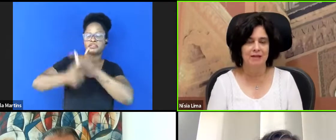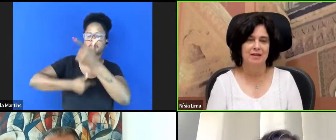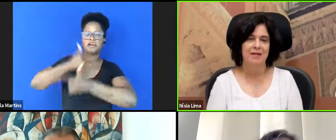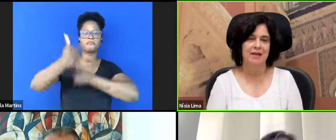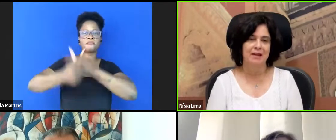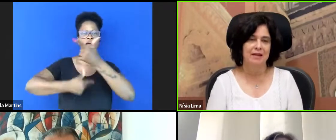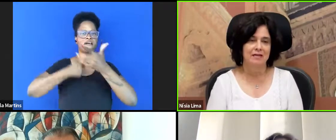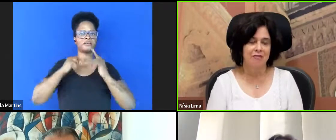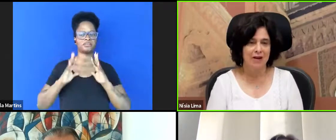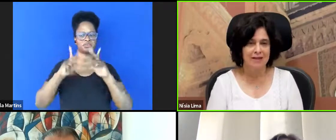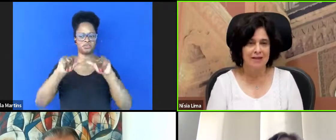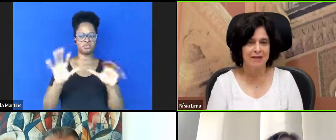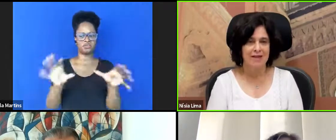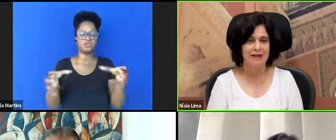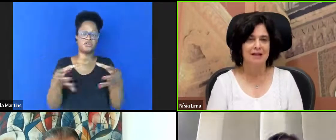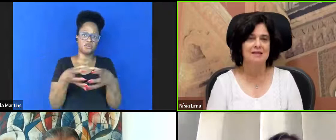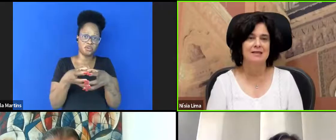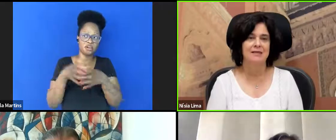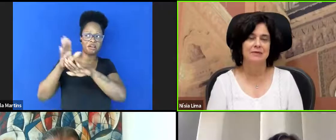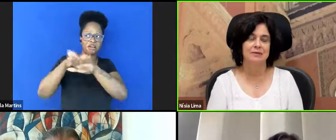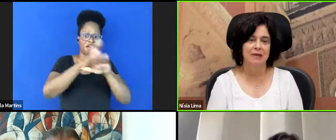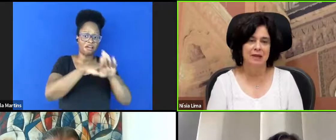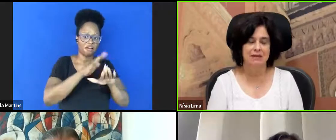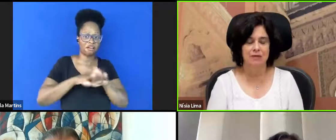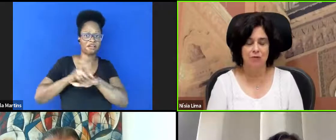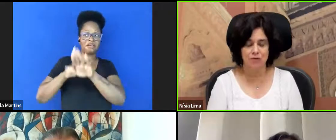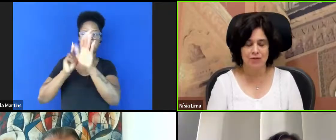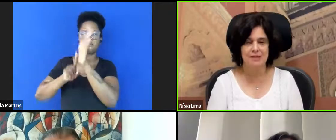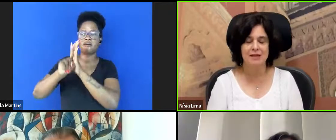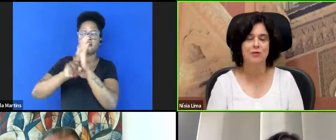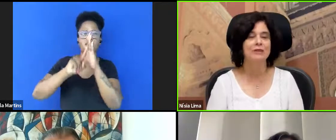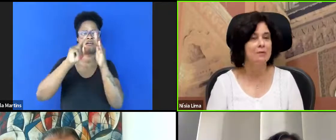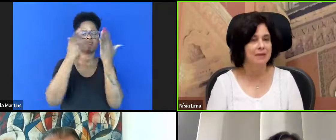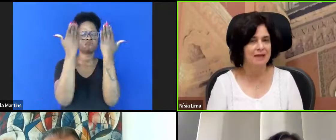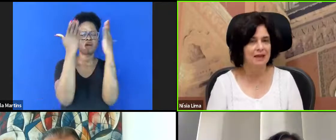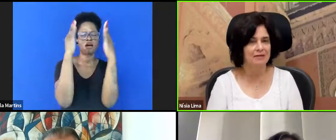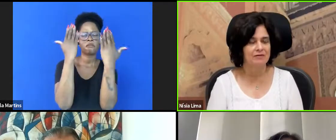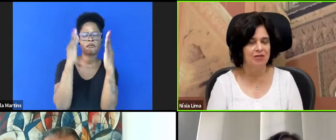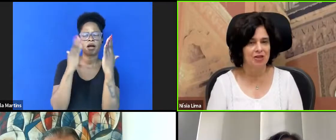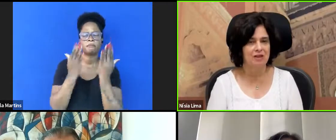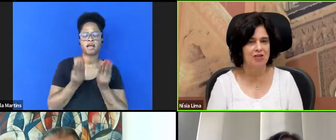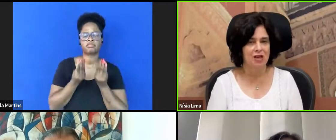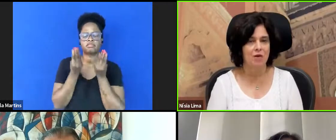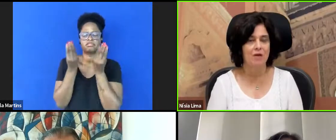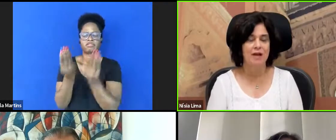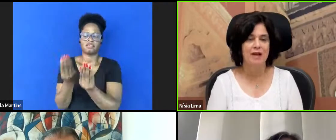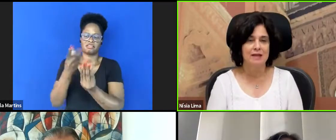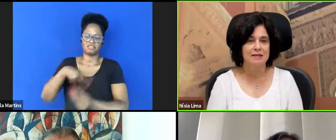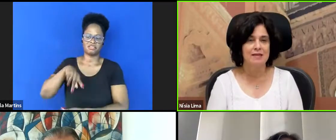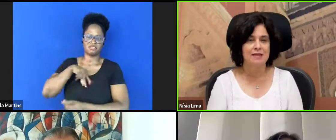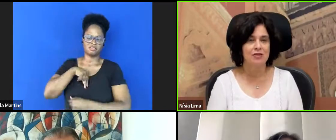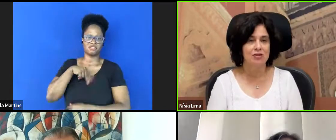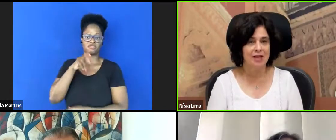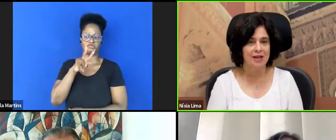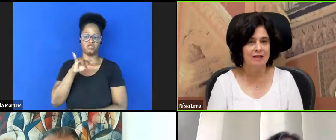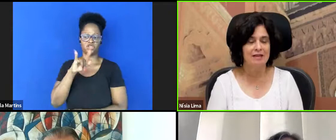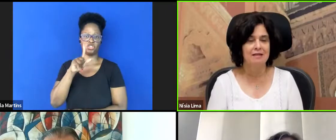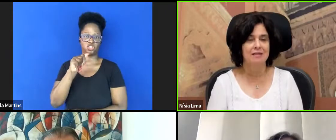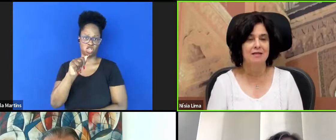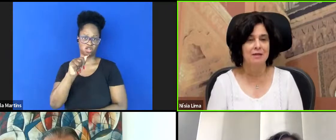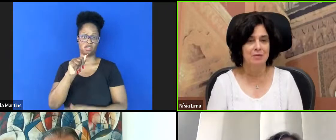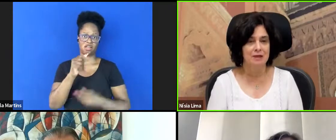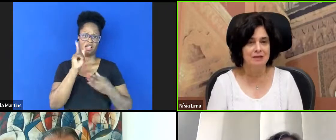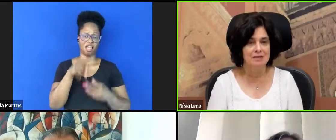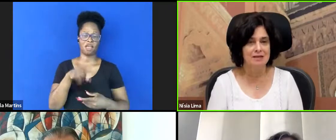comitê que faz a análise da concessão da medalha Virginia Shaw, essa